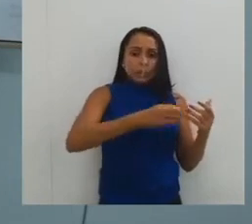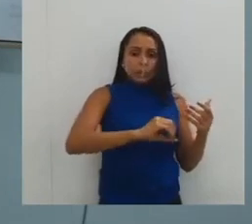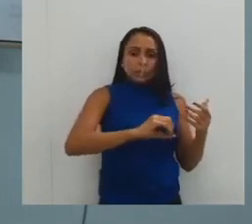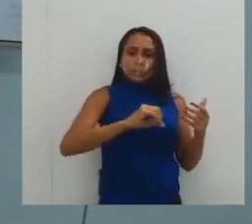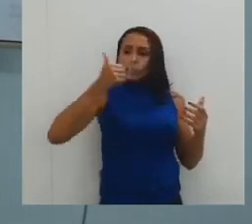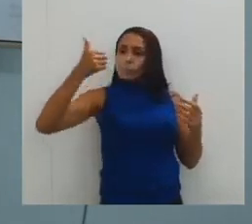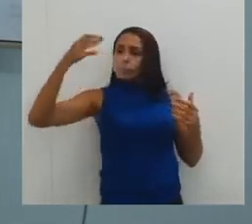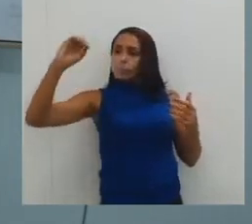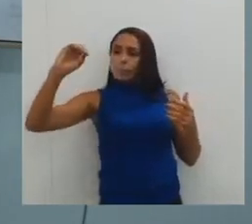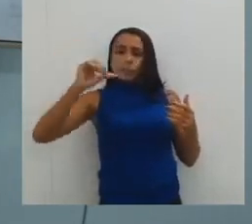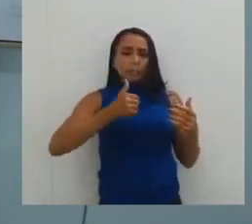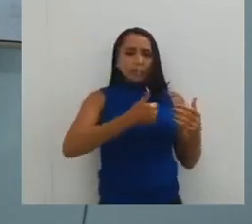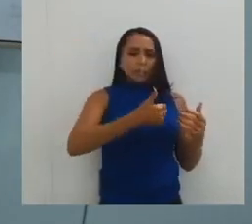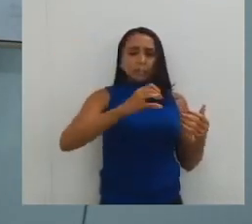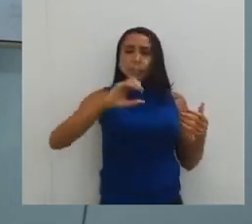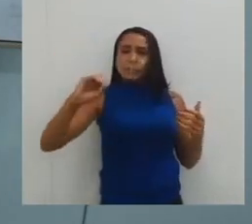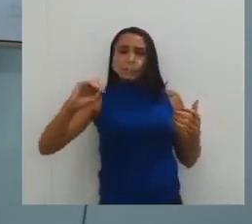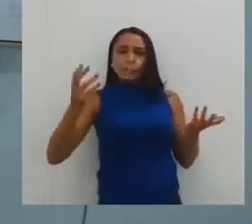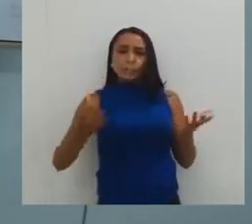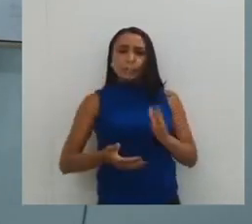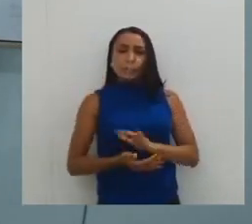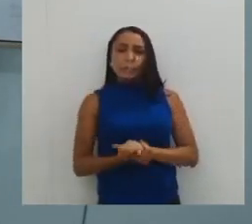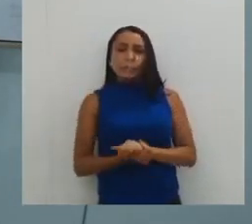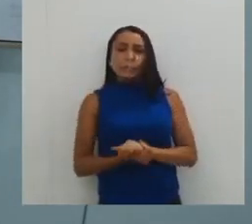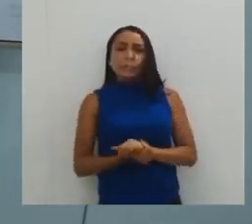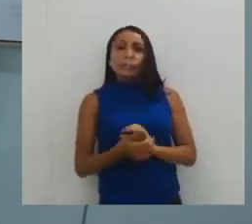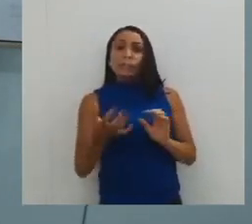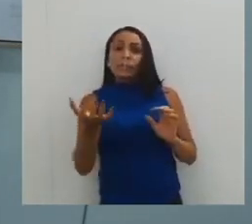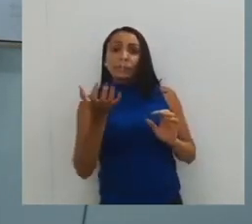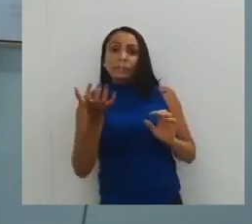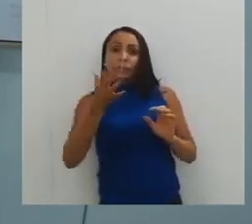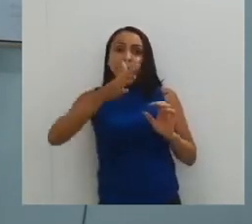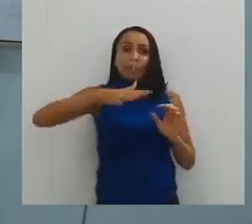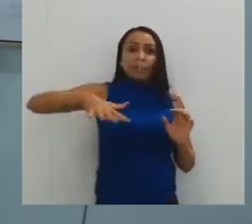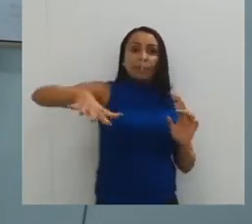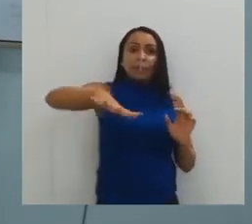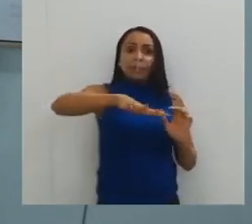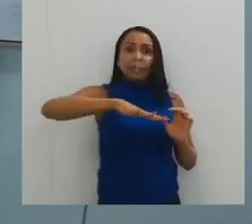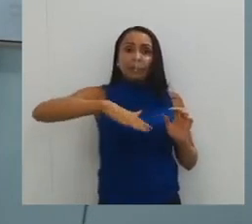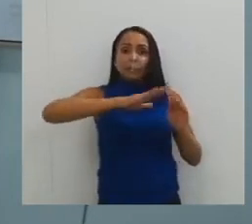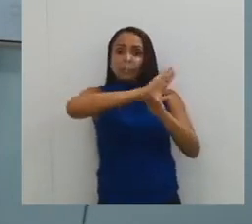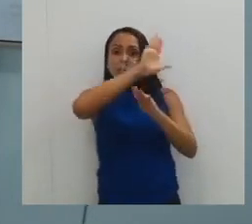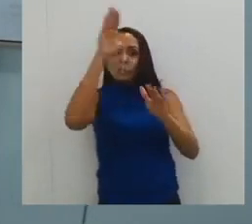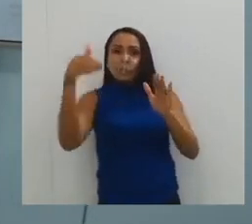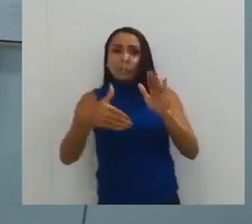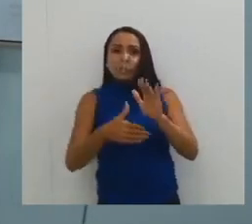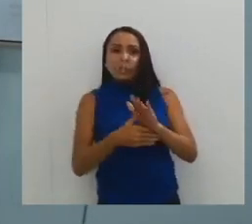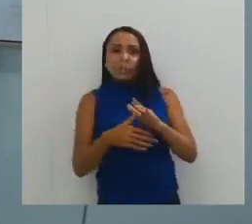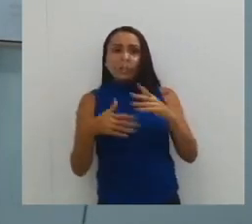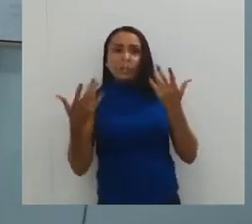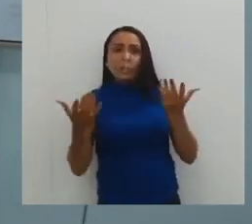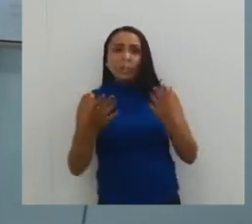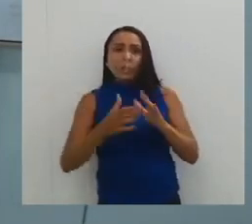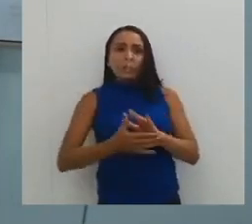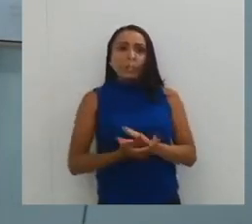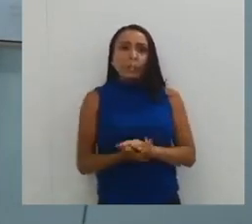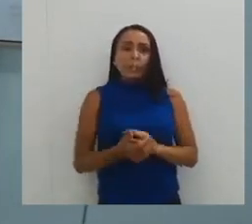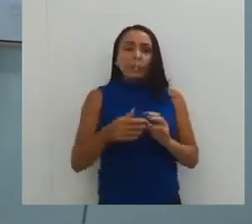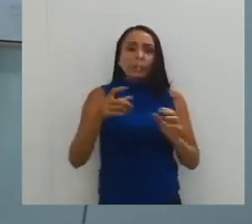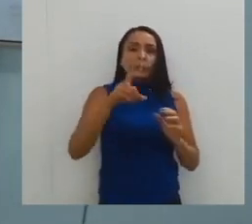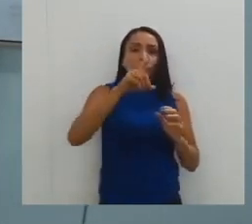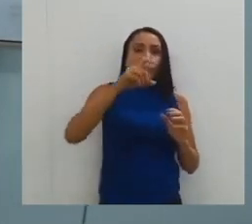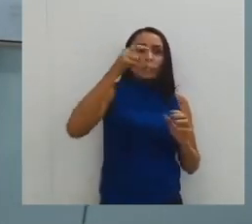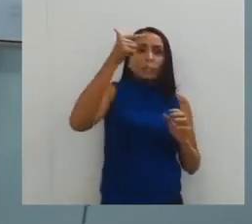vezes 10 é 100. Então, ó, se eu quiser a área disso tudo, vai ser quem? O quadrado do primeiro, ó. Esse é o